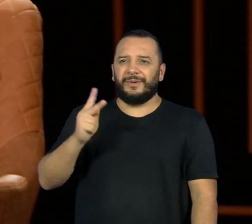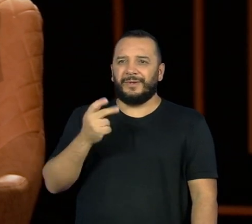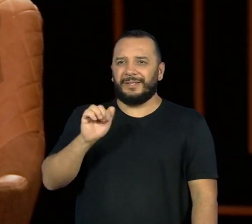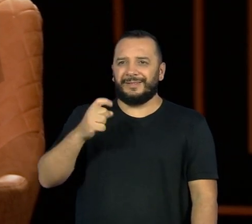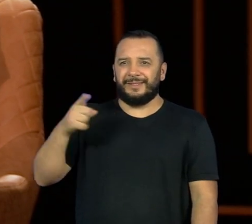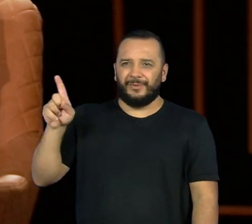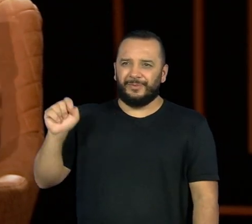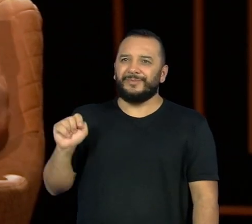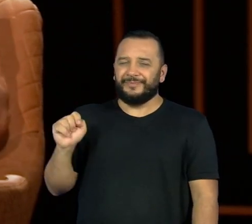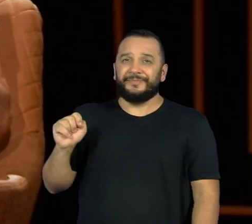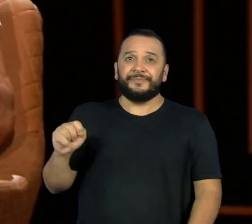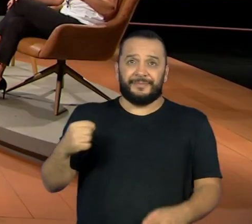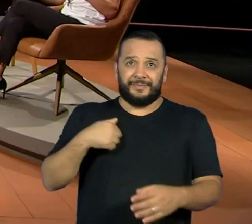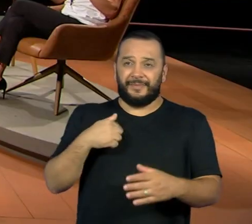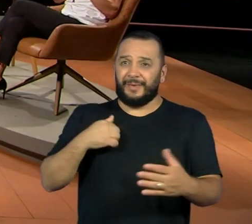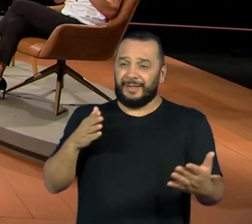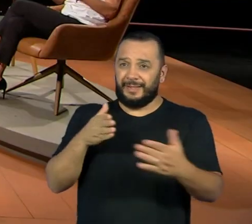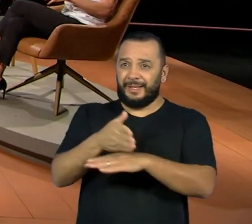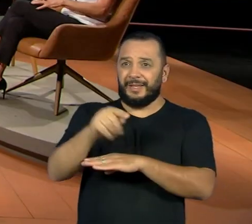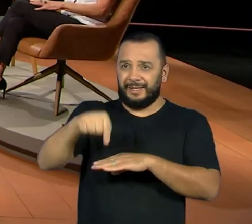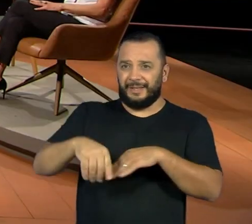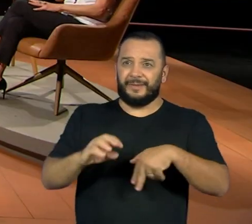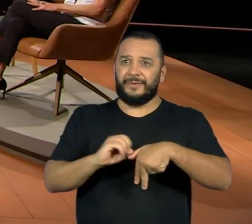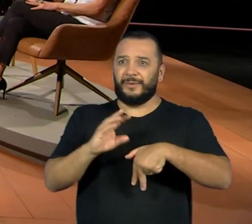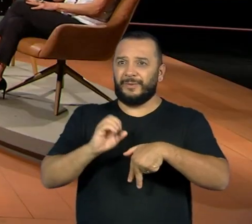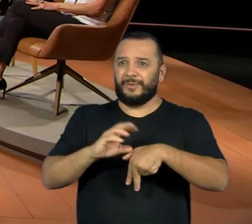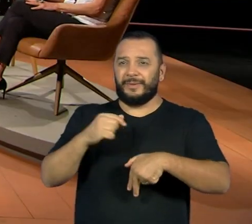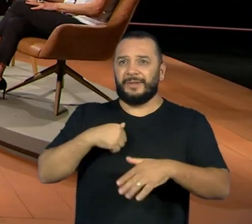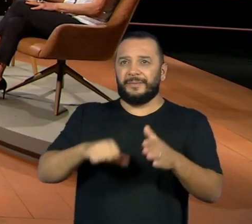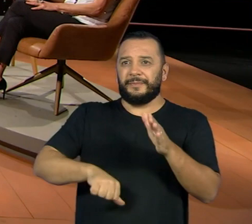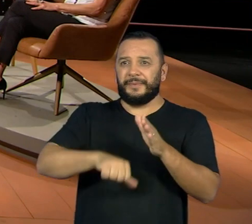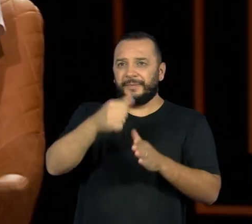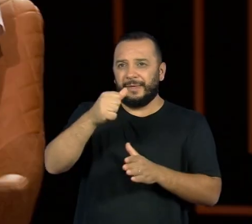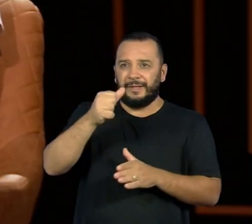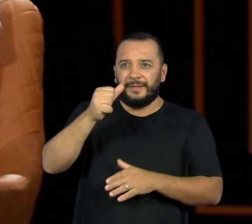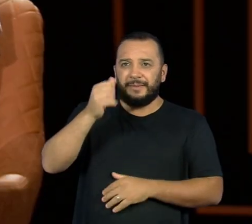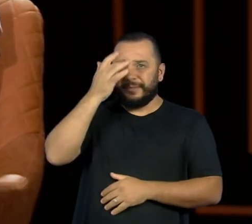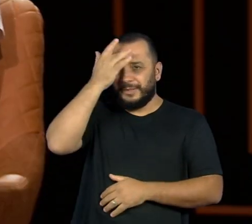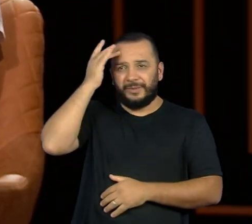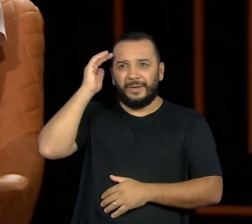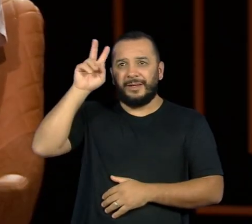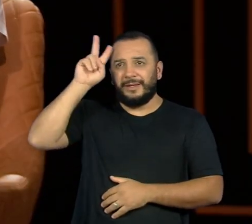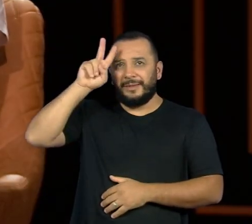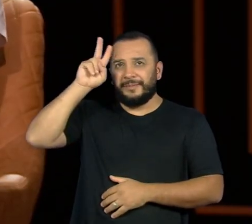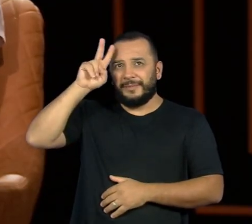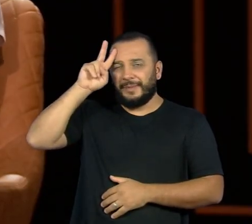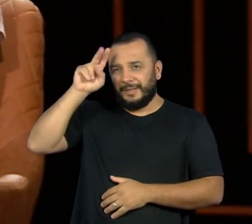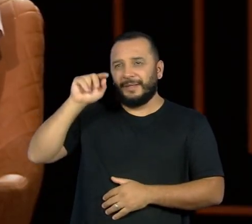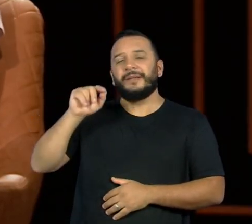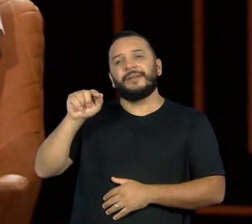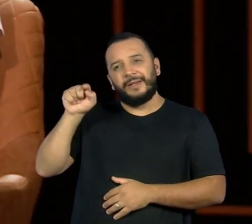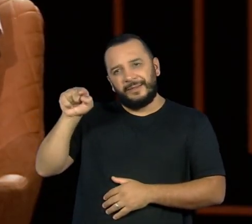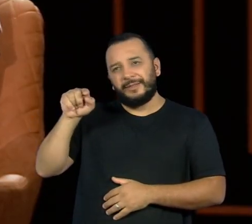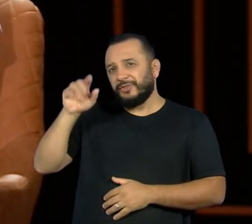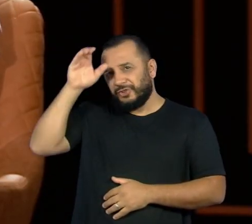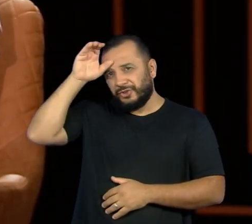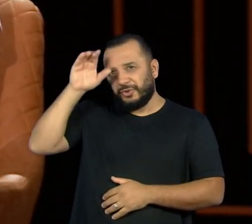disser para vocês que quando eu entrei aqui na Cultura, a primeira pessoa que eu lembrei não foi nem o tio Tó, foi o